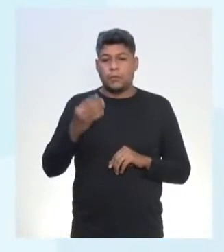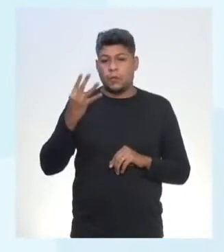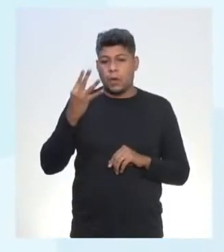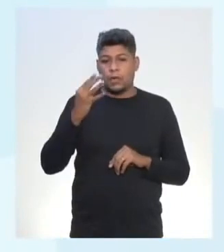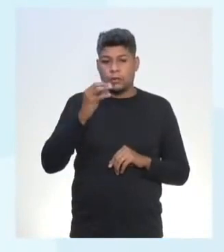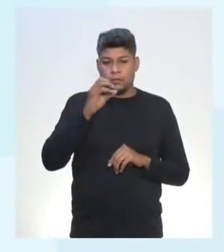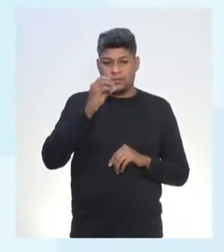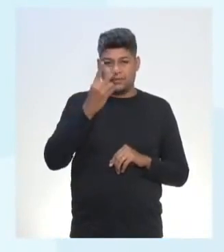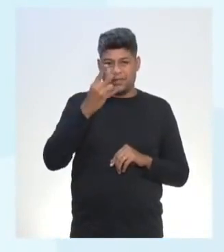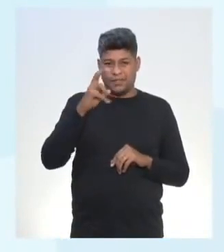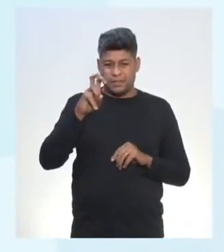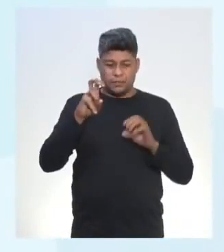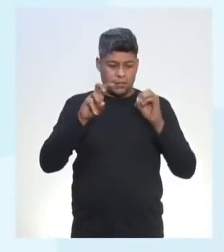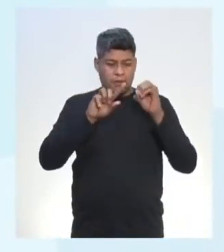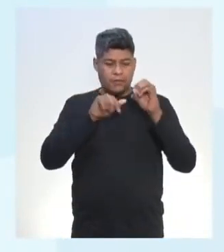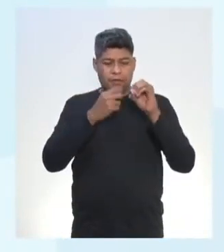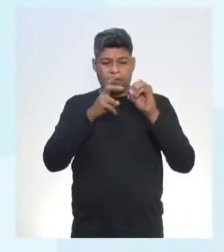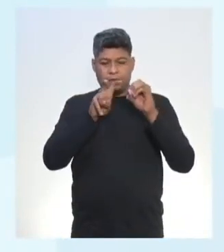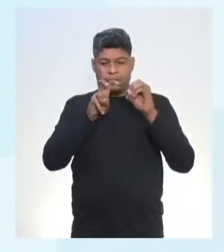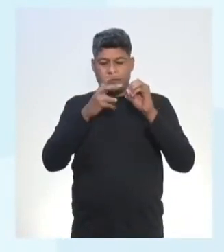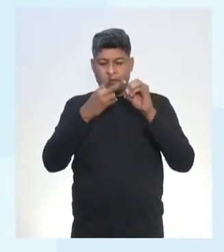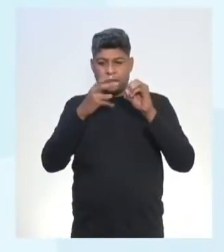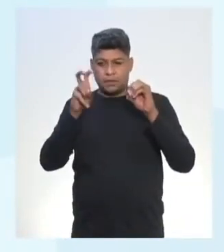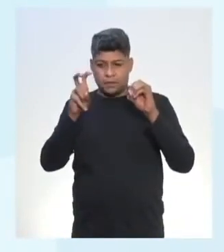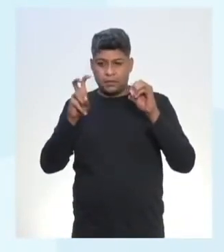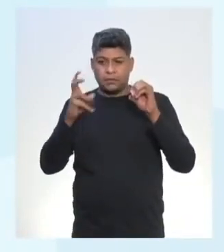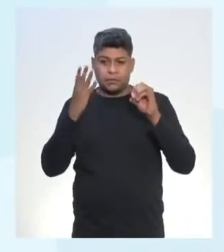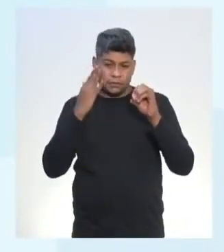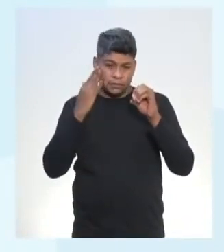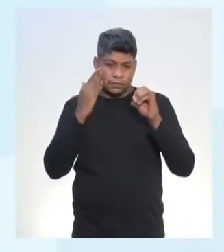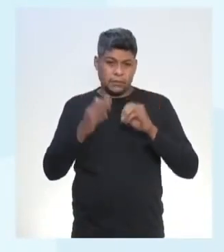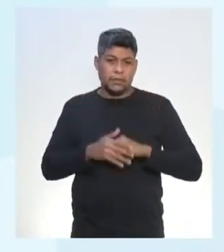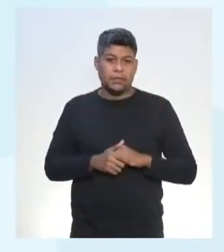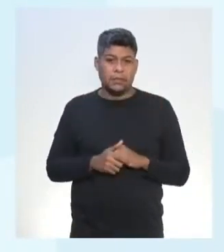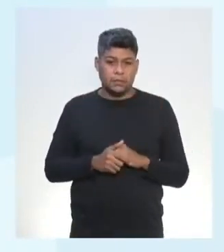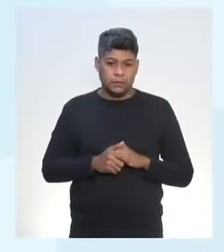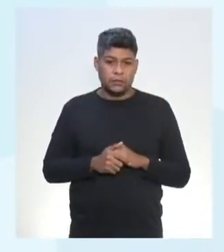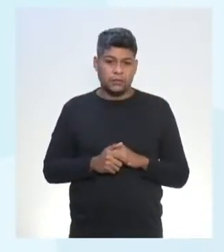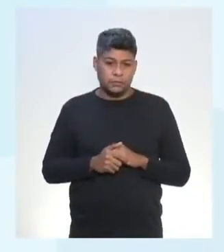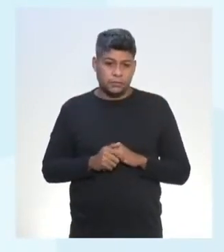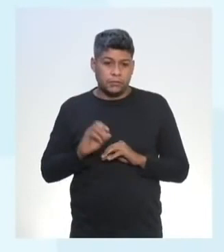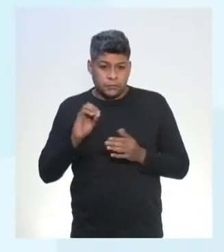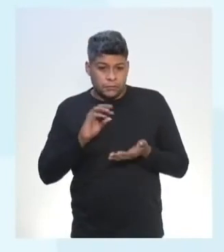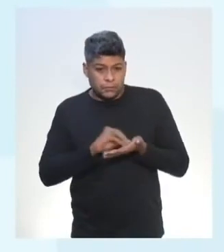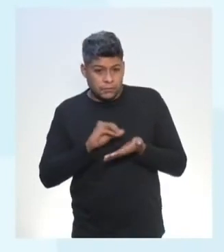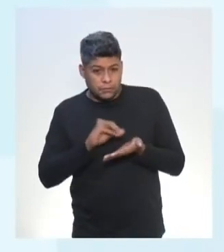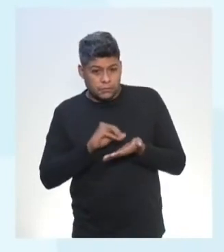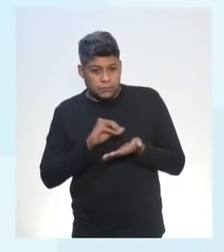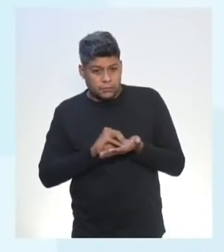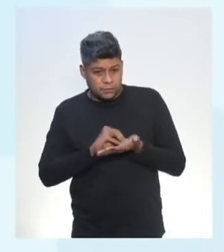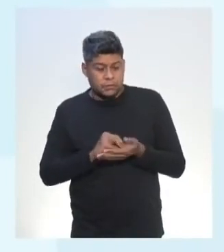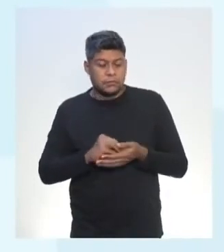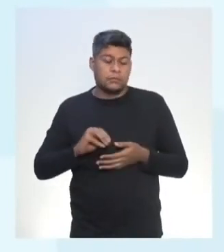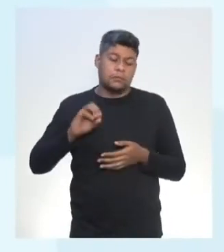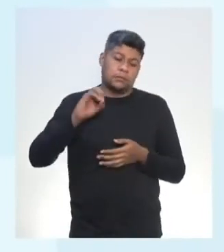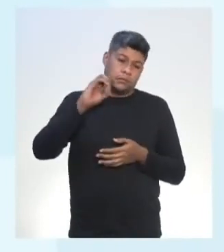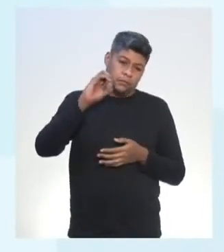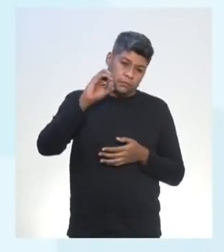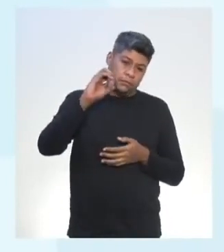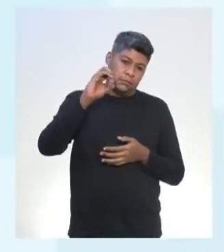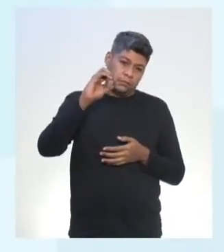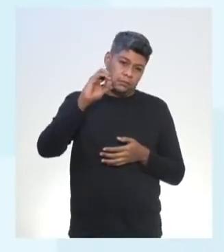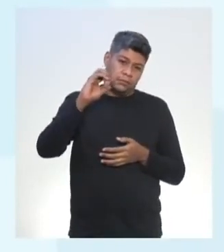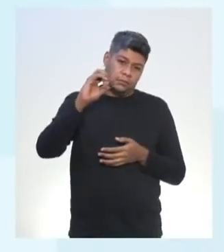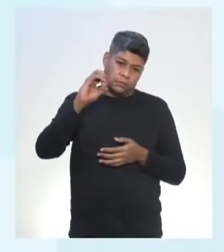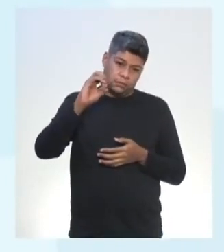4 casas decimais. Você vai contar de trás para frente. 1, 2, 3. Se faltar a casinha, você acrescenta 0, tá? E